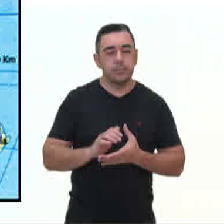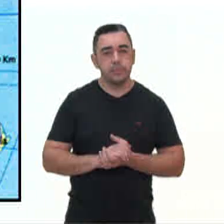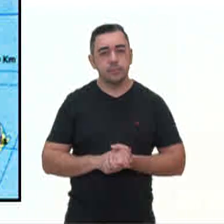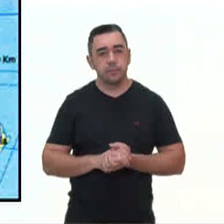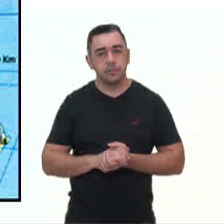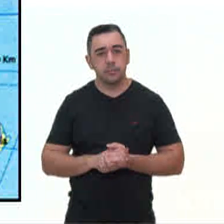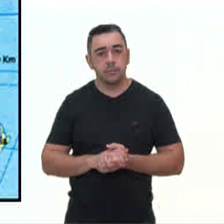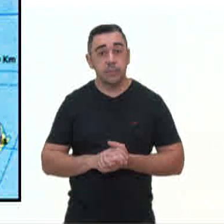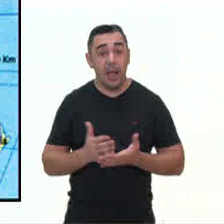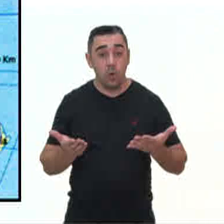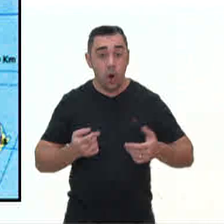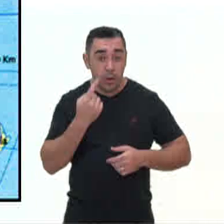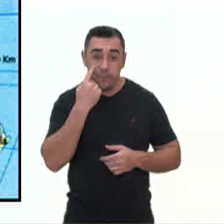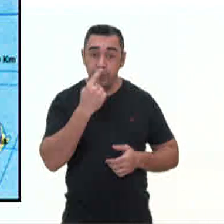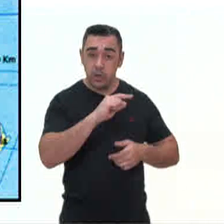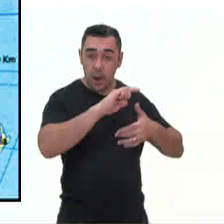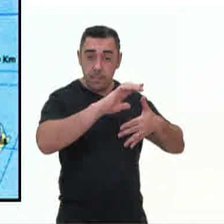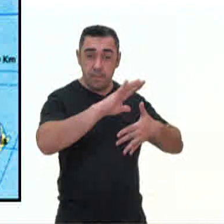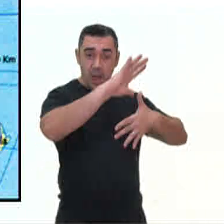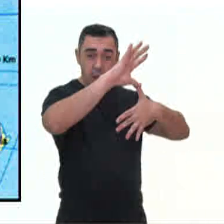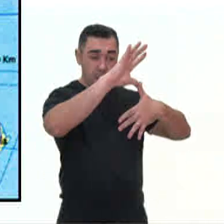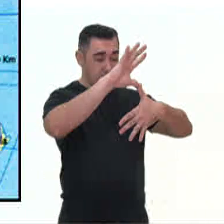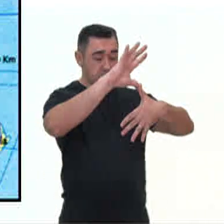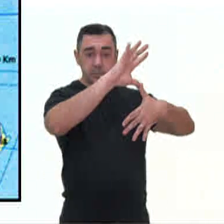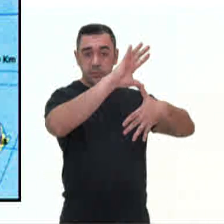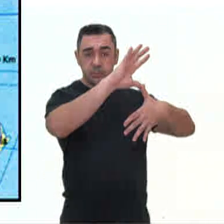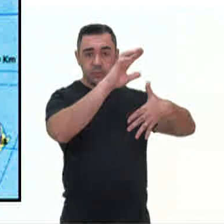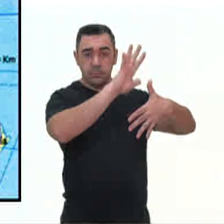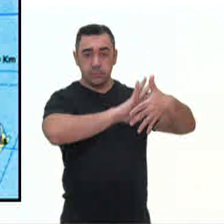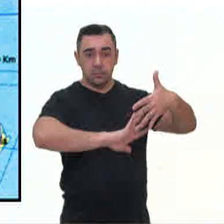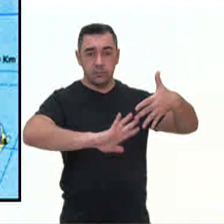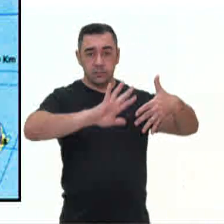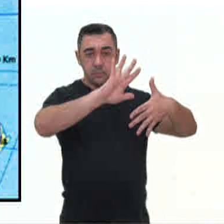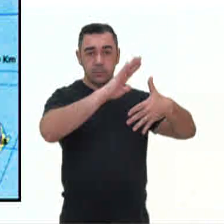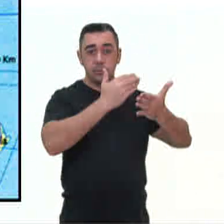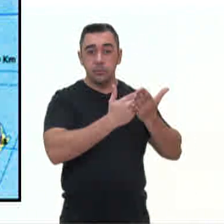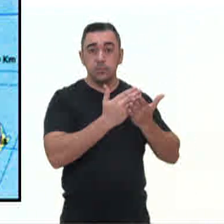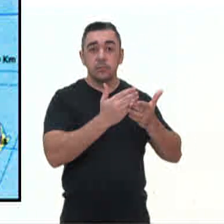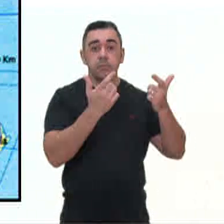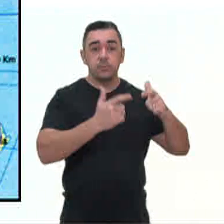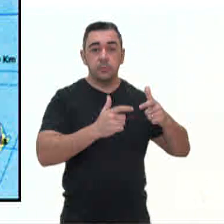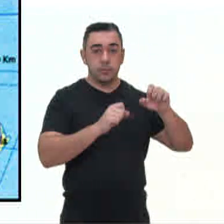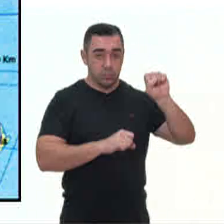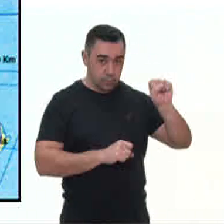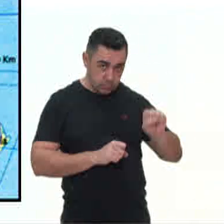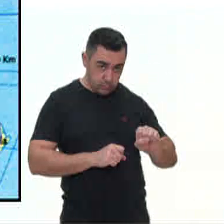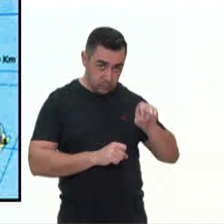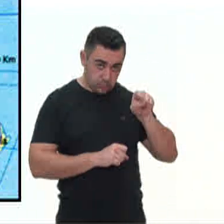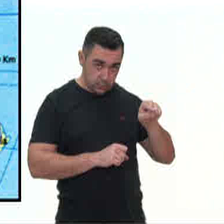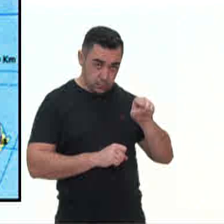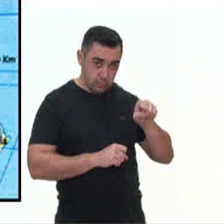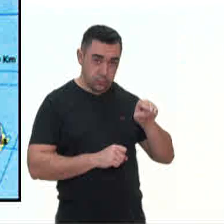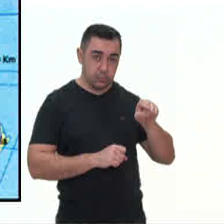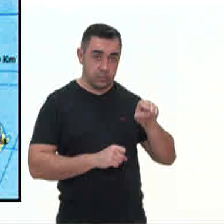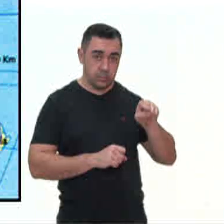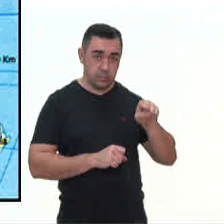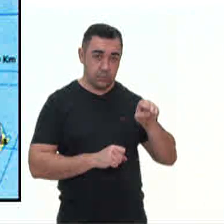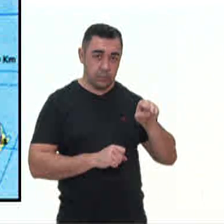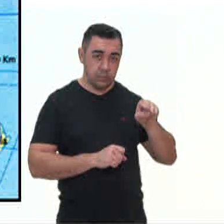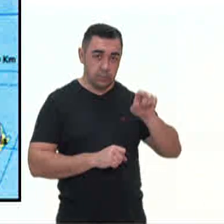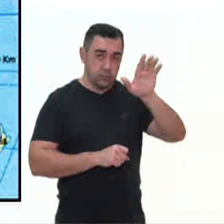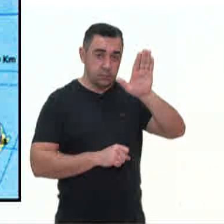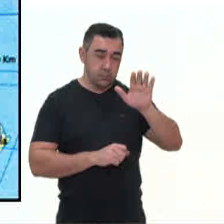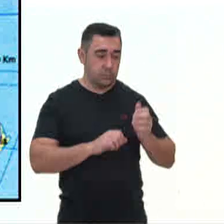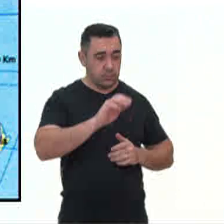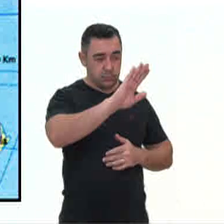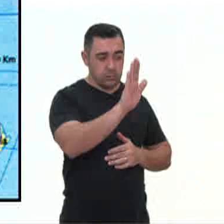vamos para a América. Vamos começar na América pela parte sul. São Paulo, nas margens